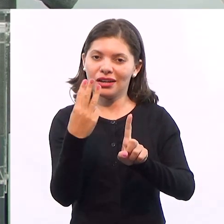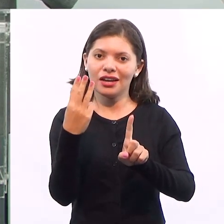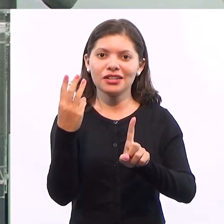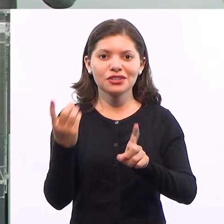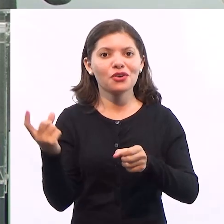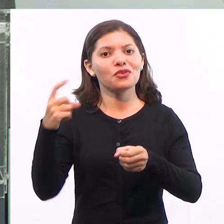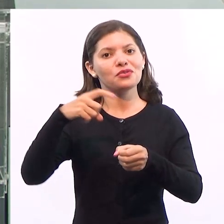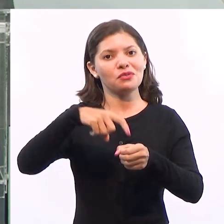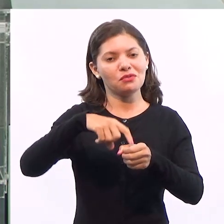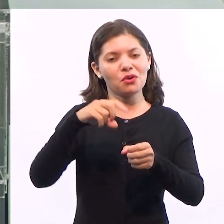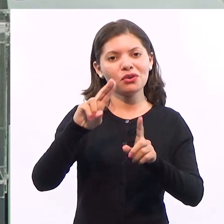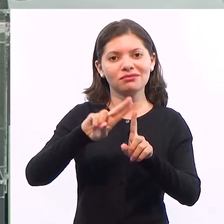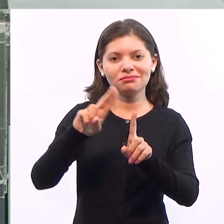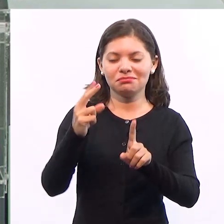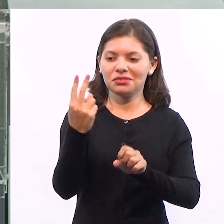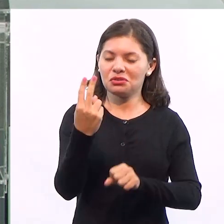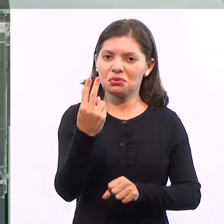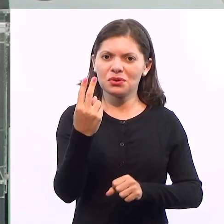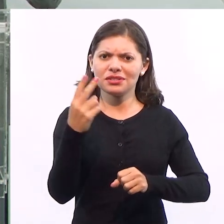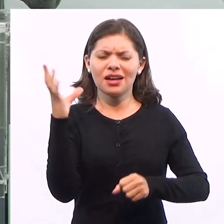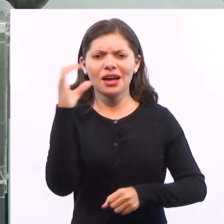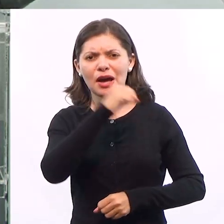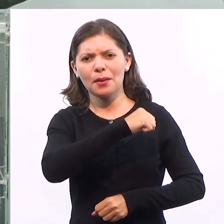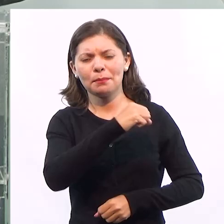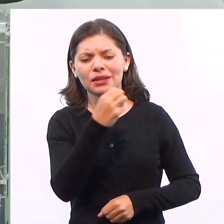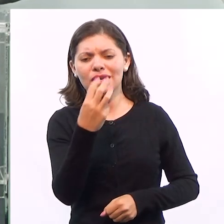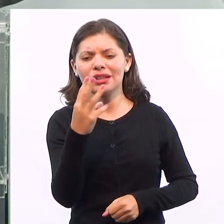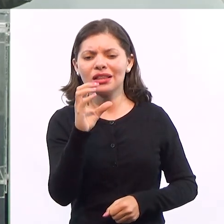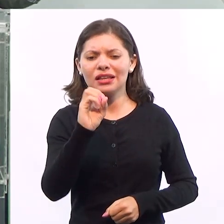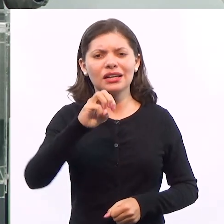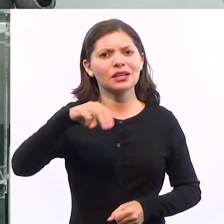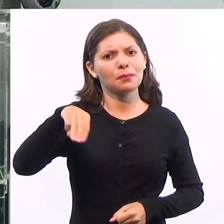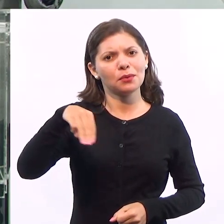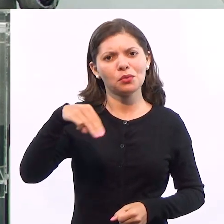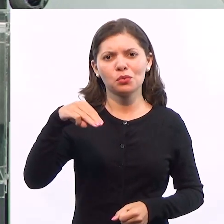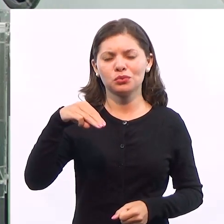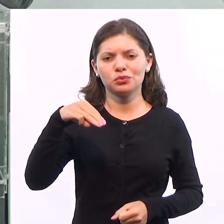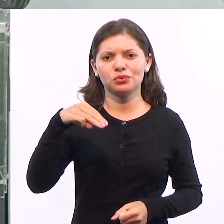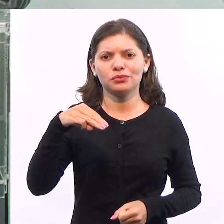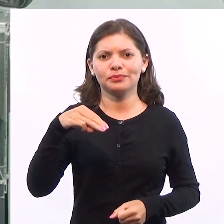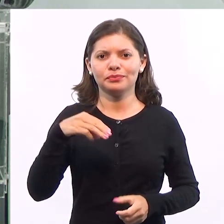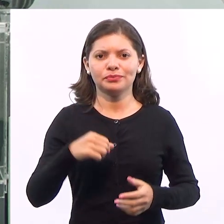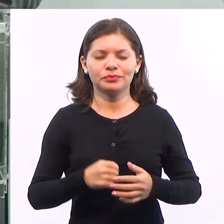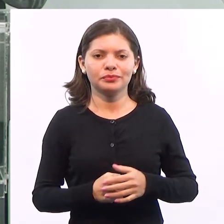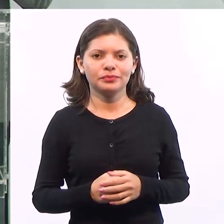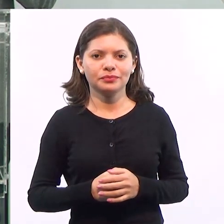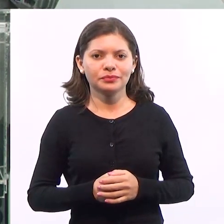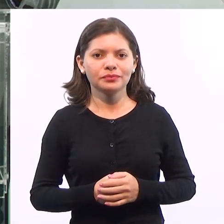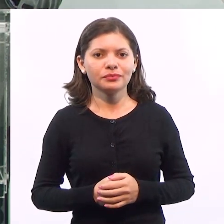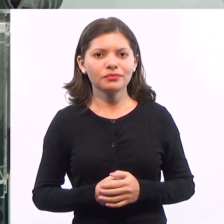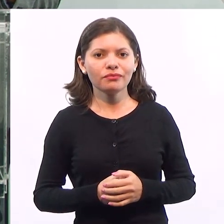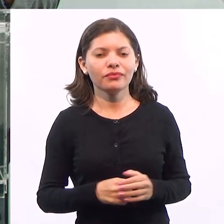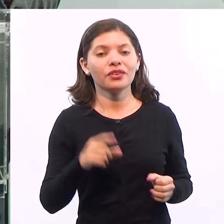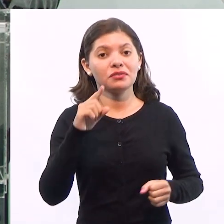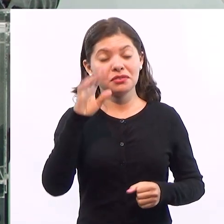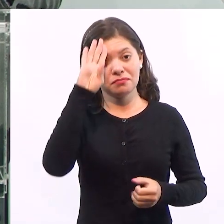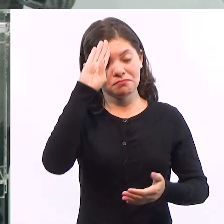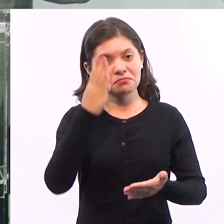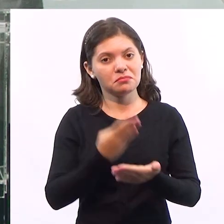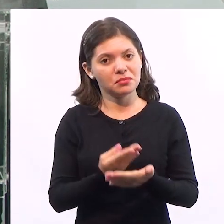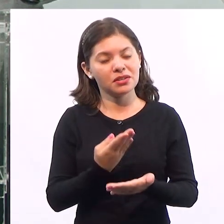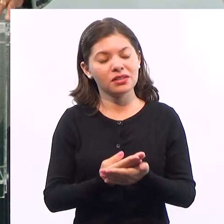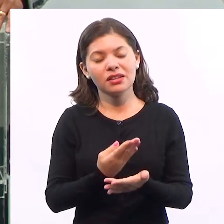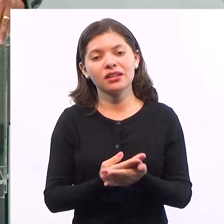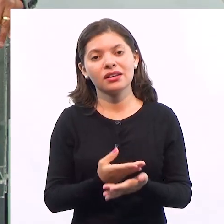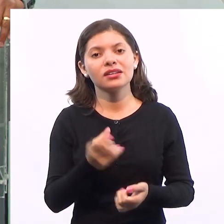na unidade 2, são aulas rápidas, ali 30 minutos você já mata essa aula, tá? E eu tenho certeza que você vai compreender o